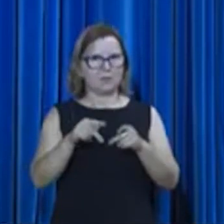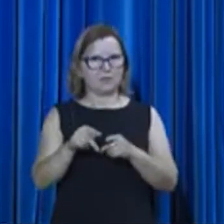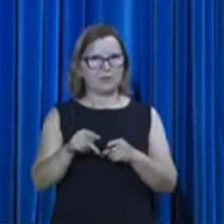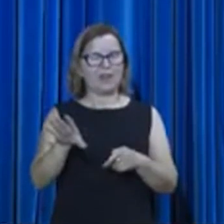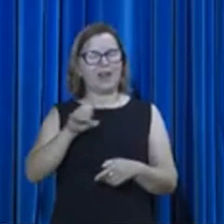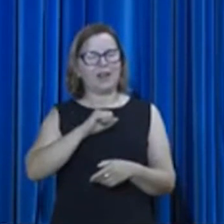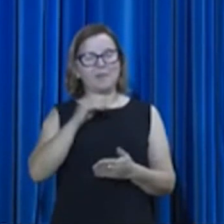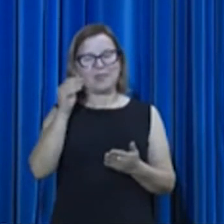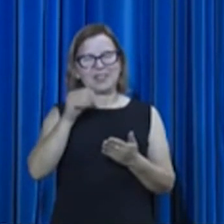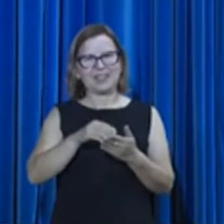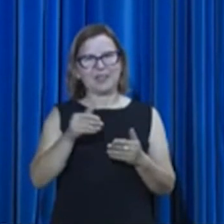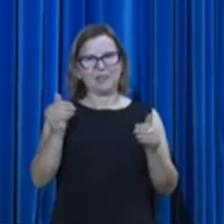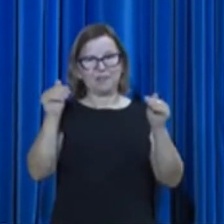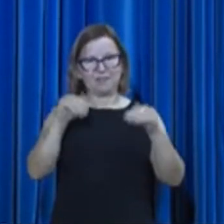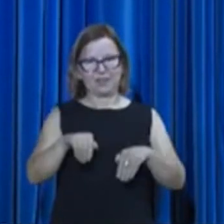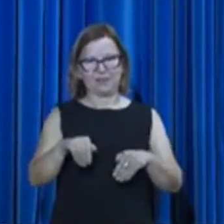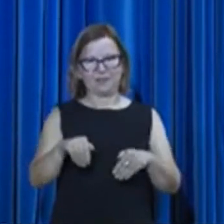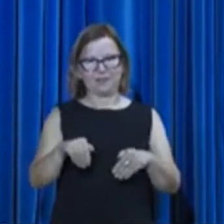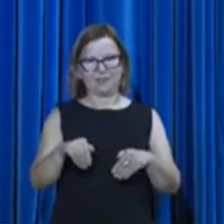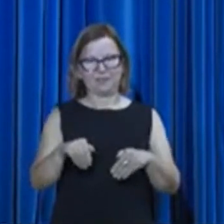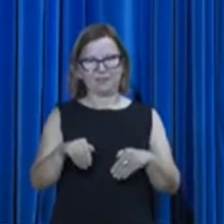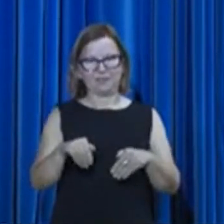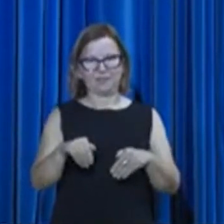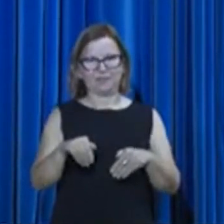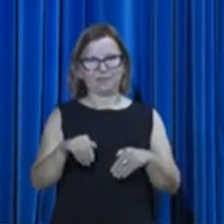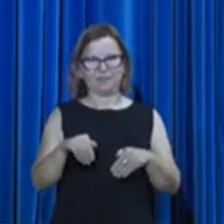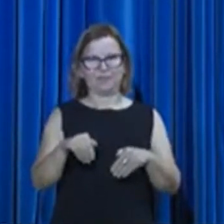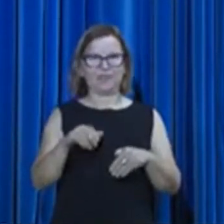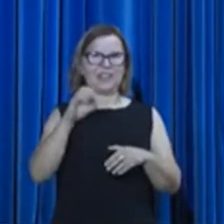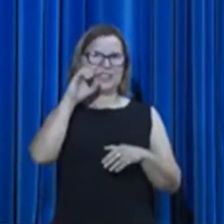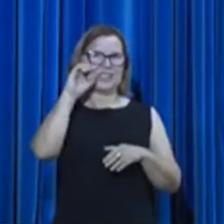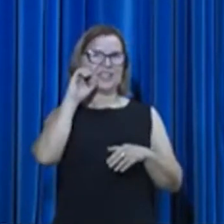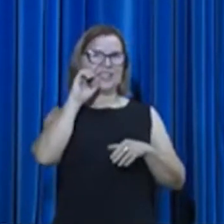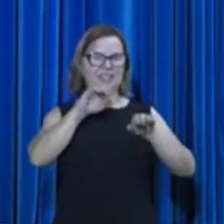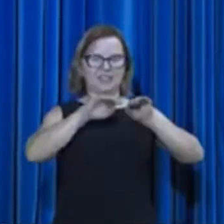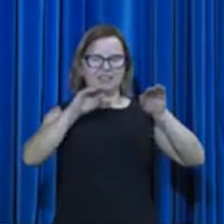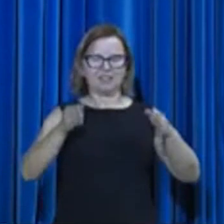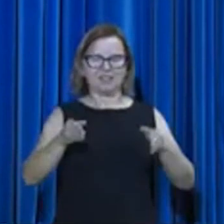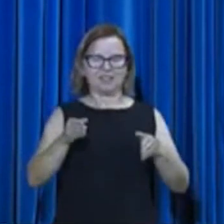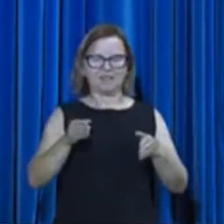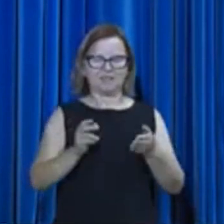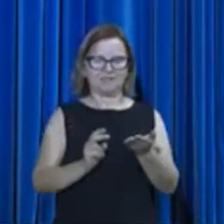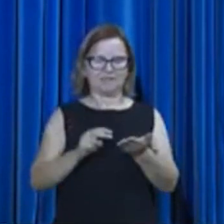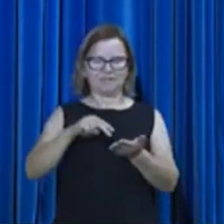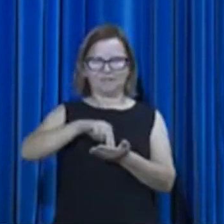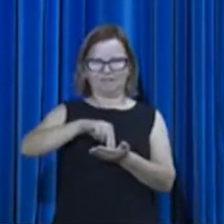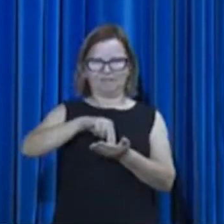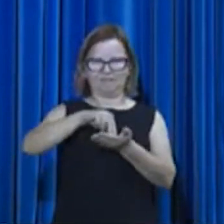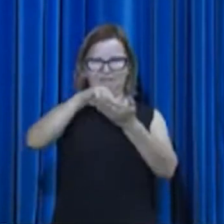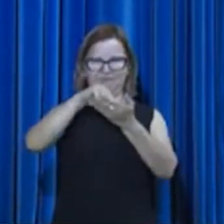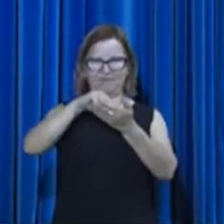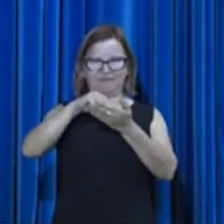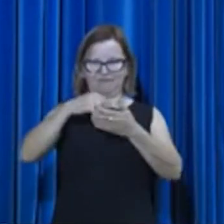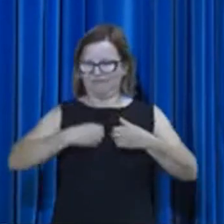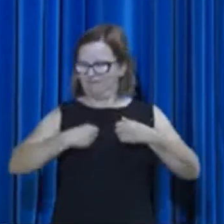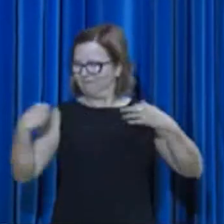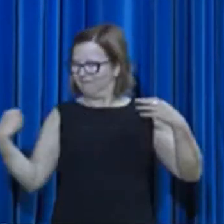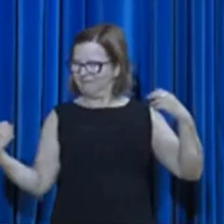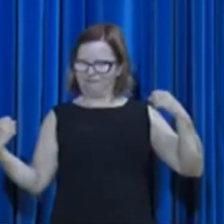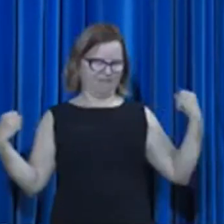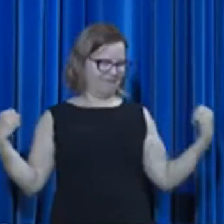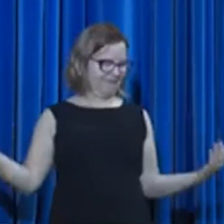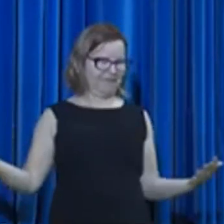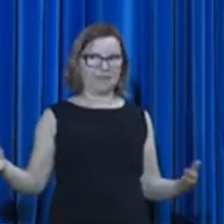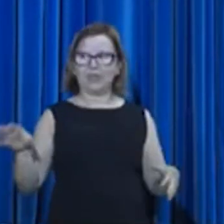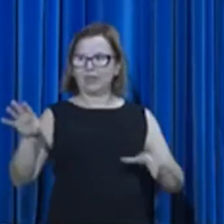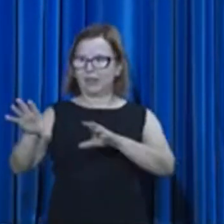fim. Levantou-se da ceia, tirou a vestimenta de cima e, tomando uma